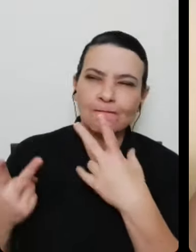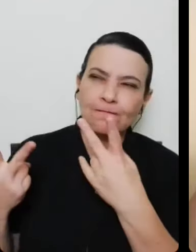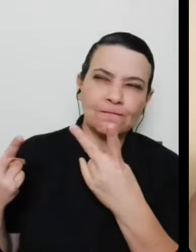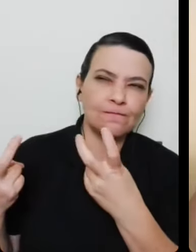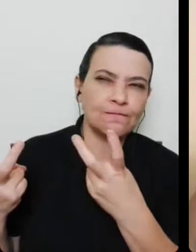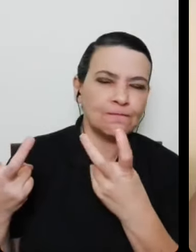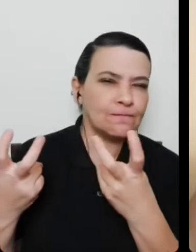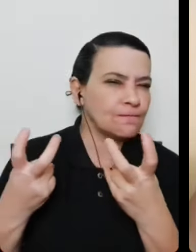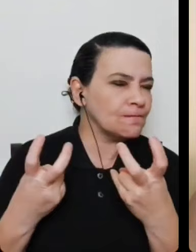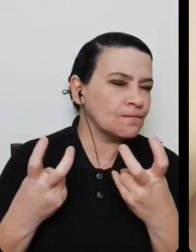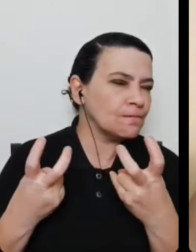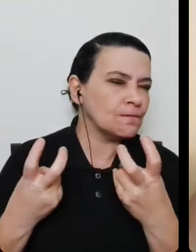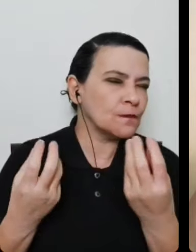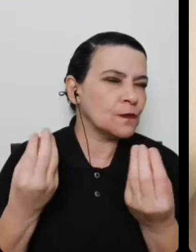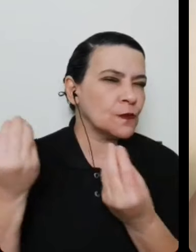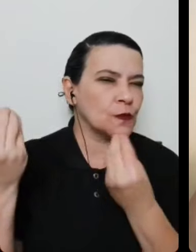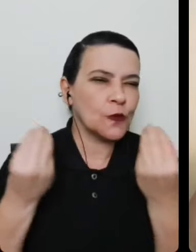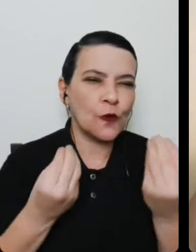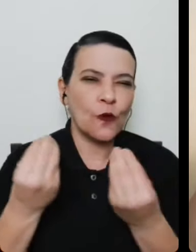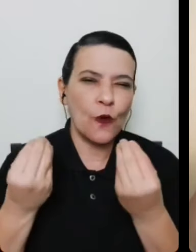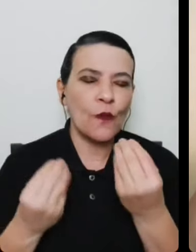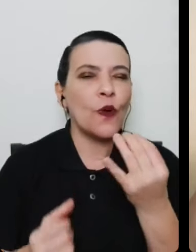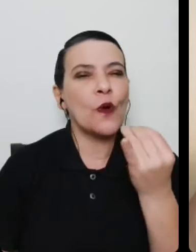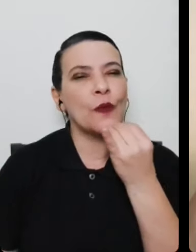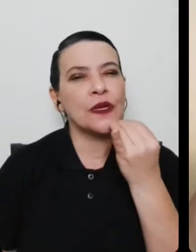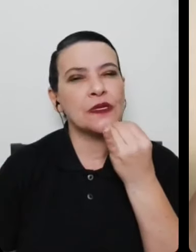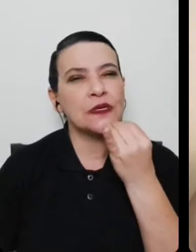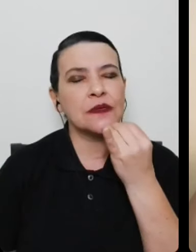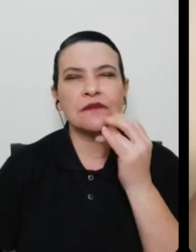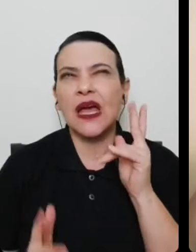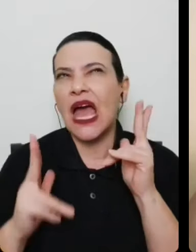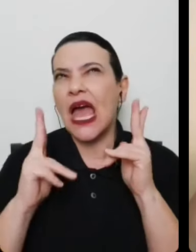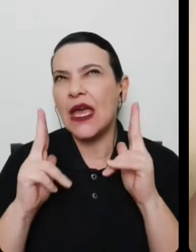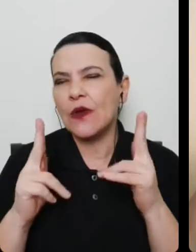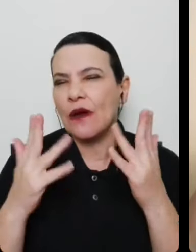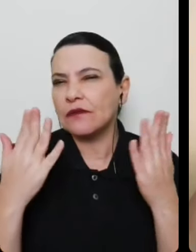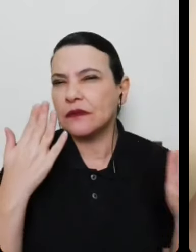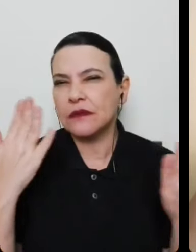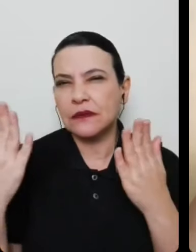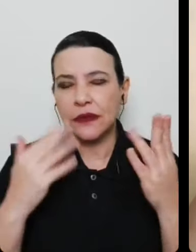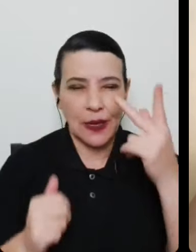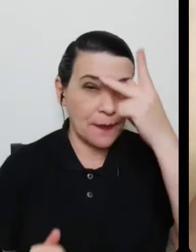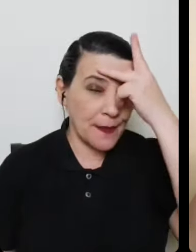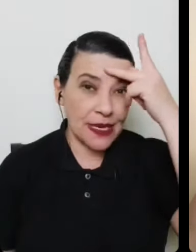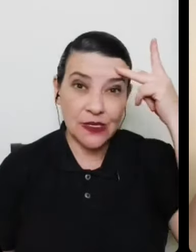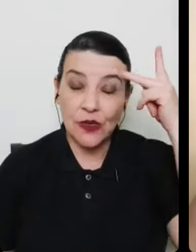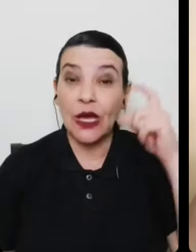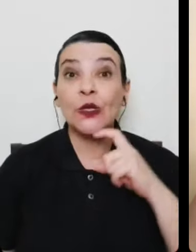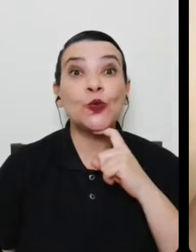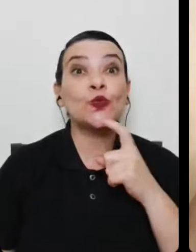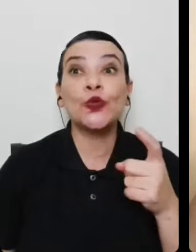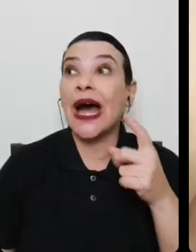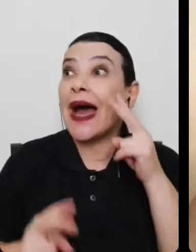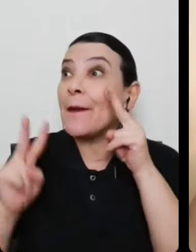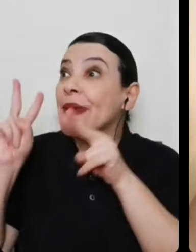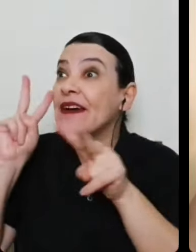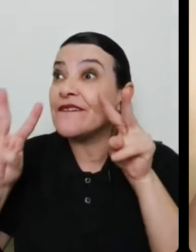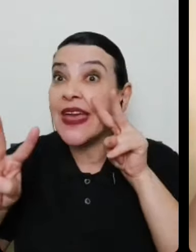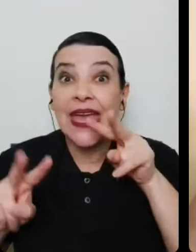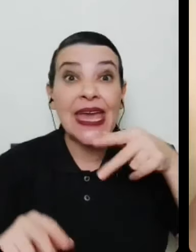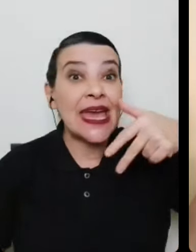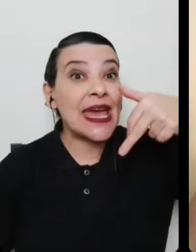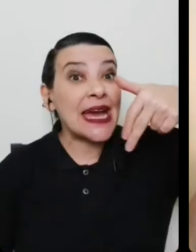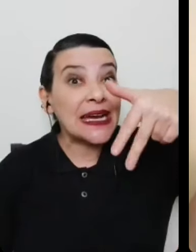a situação de estarem ali impossibilitados de enxergar ou de andar